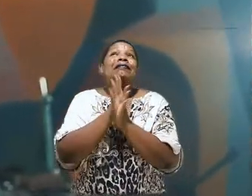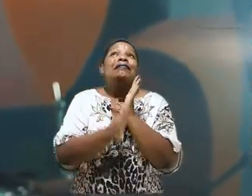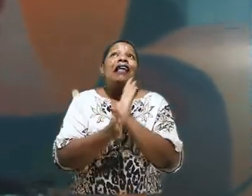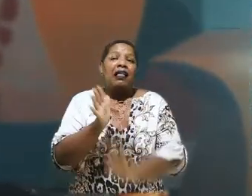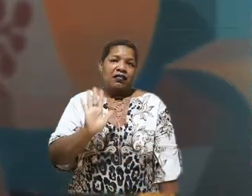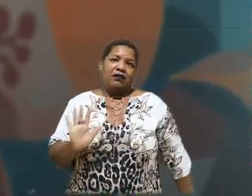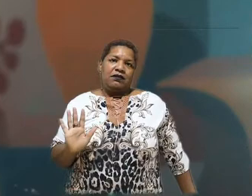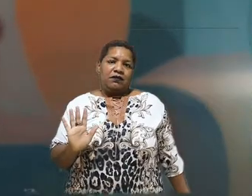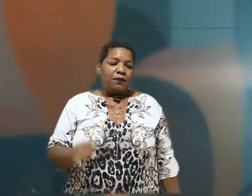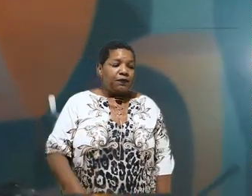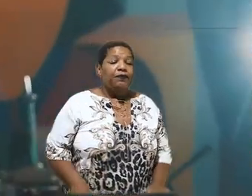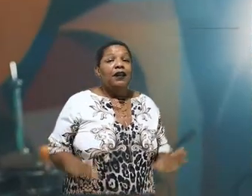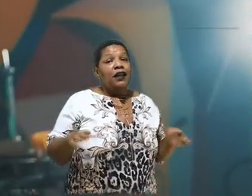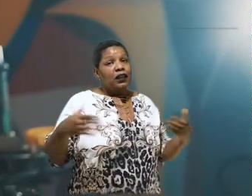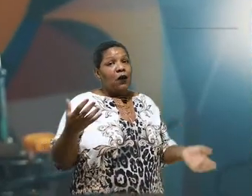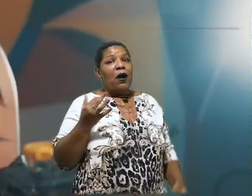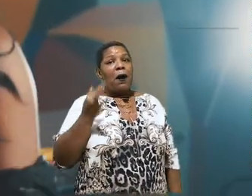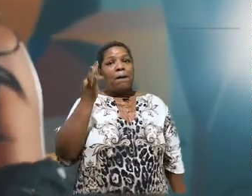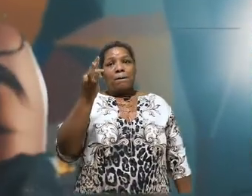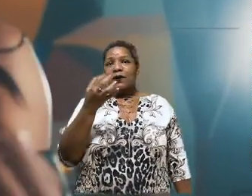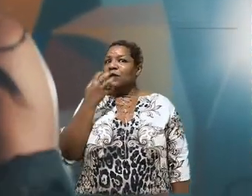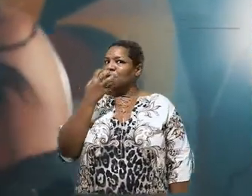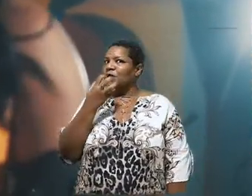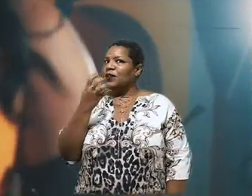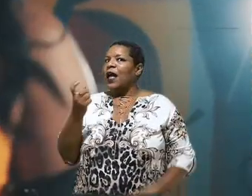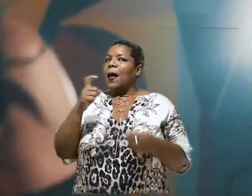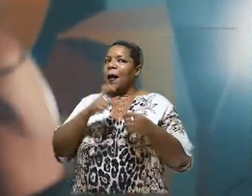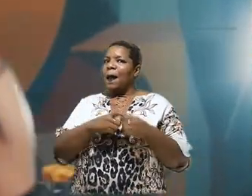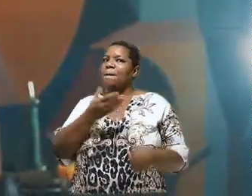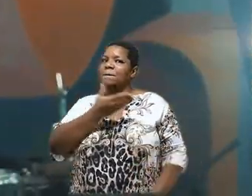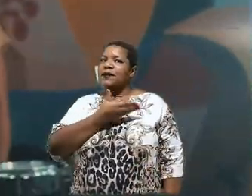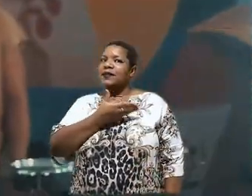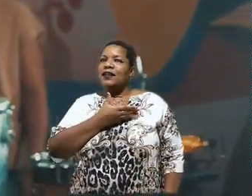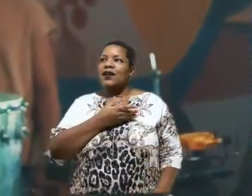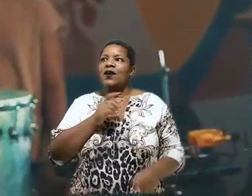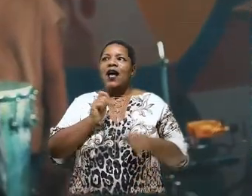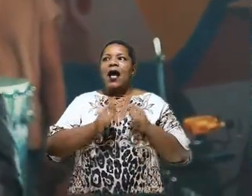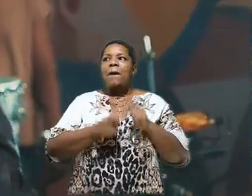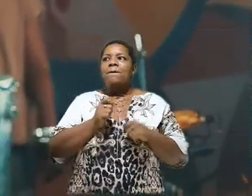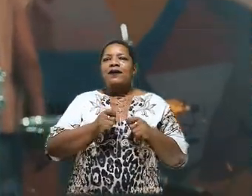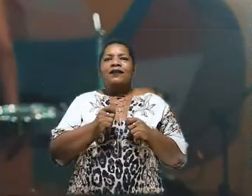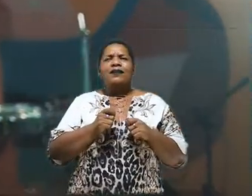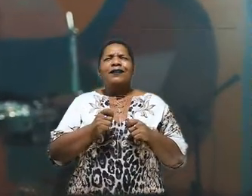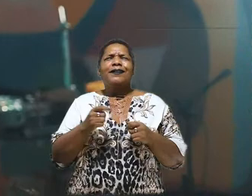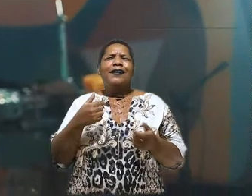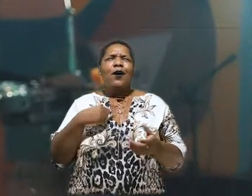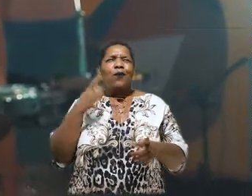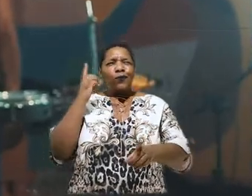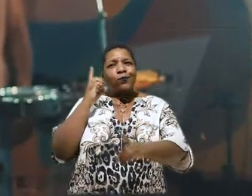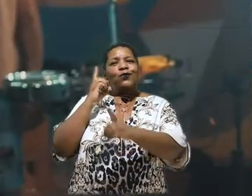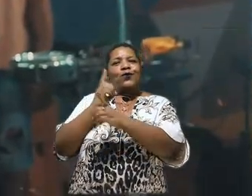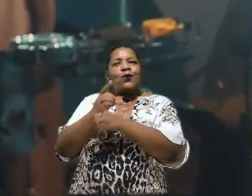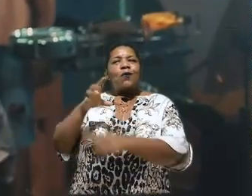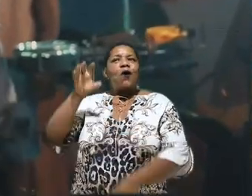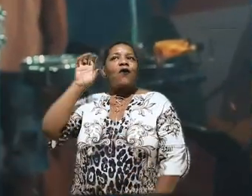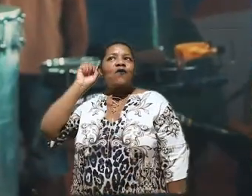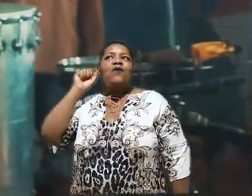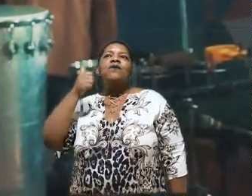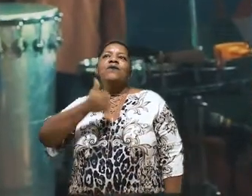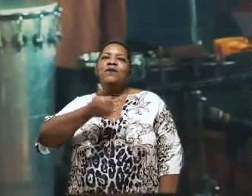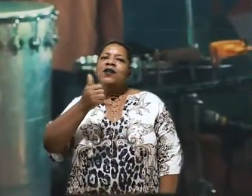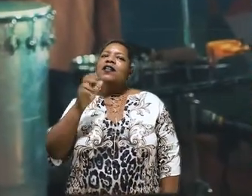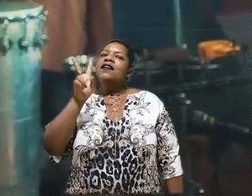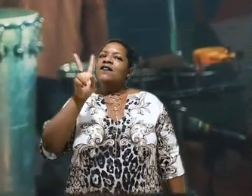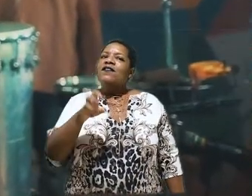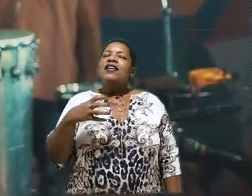E assim a nossa próxima música é uma parceria com uma banda que é assim desde quando eu descobri desde quando eu vi a primeira